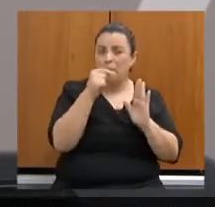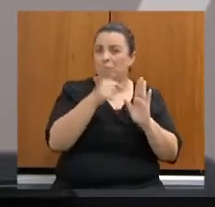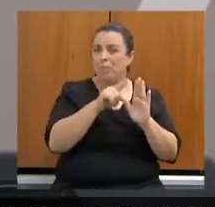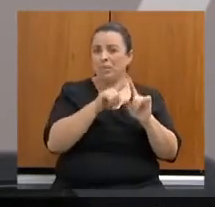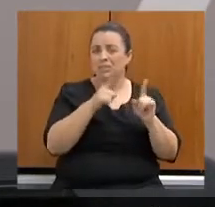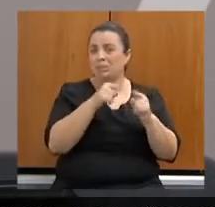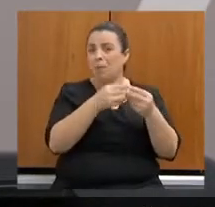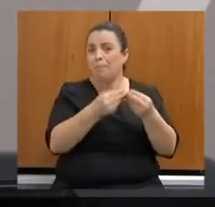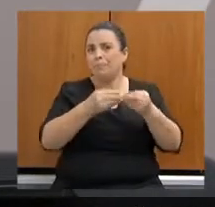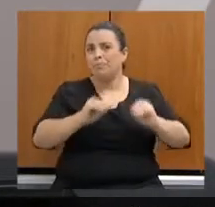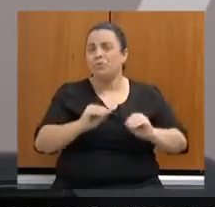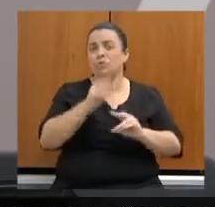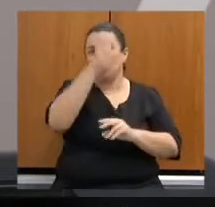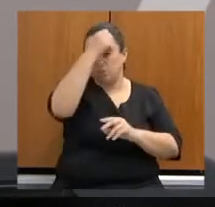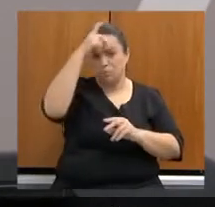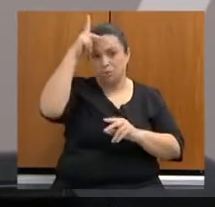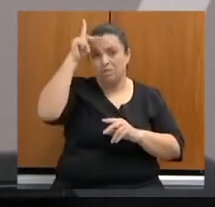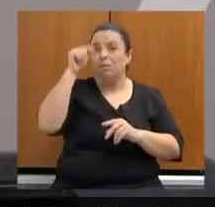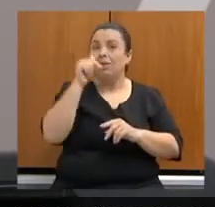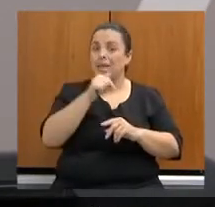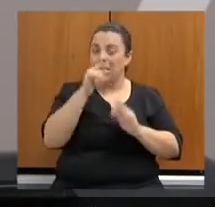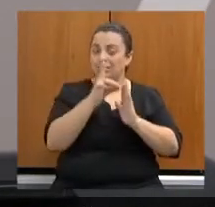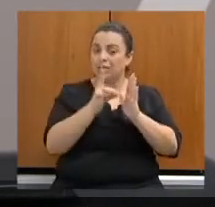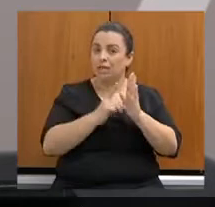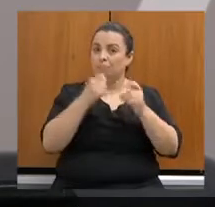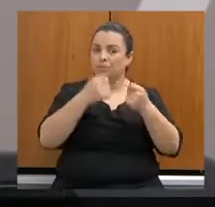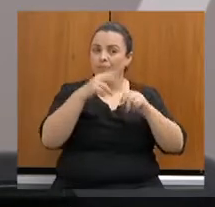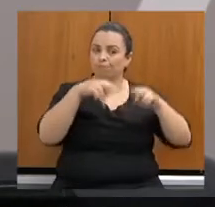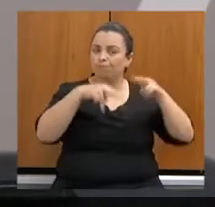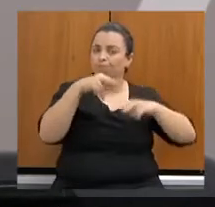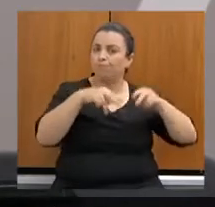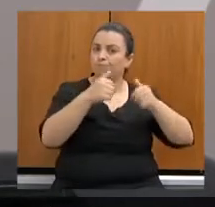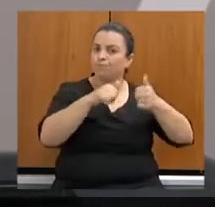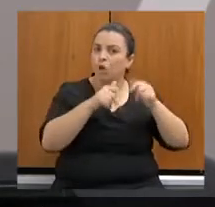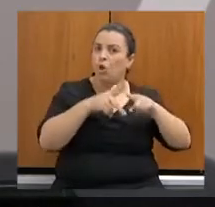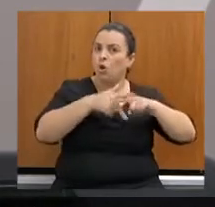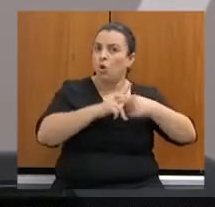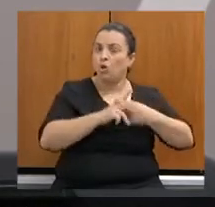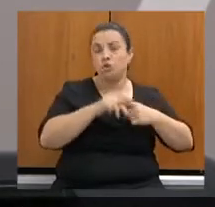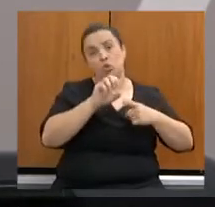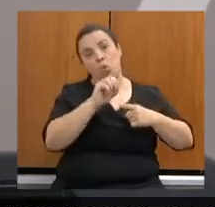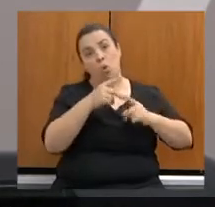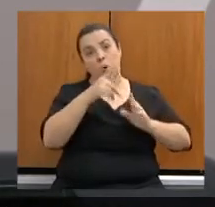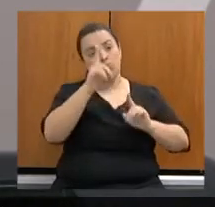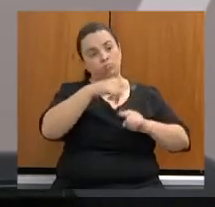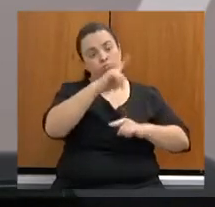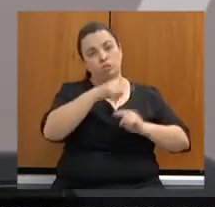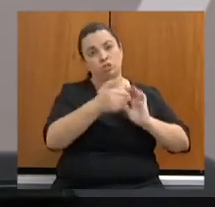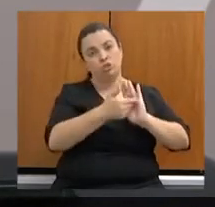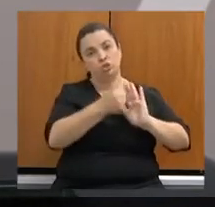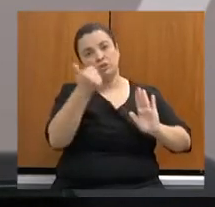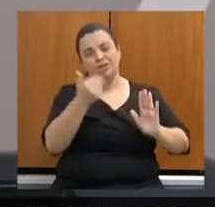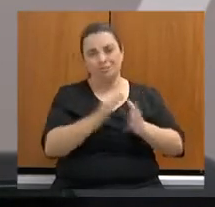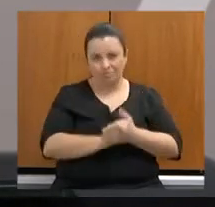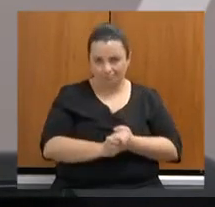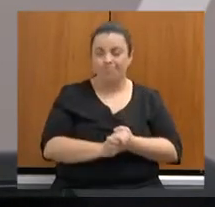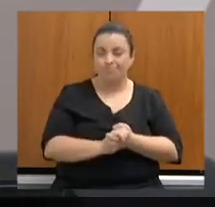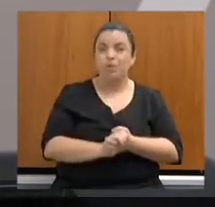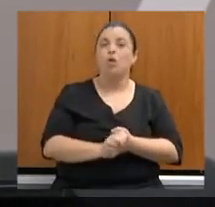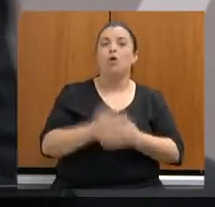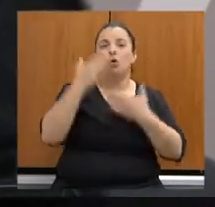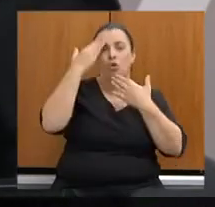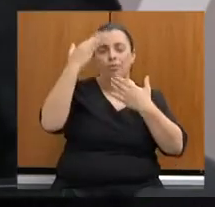alguns municípios que eles sejam revistos e talvez até extintos caro Coronel ele muito obrigado